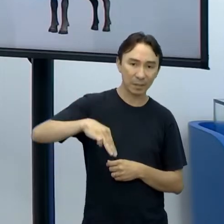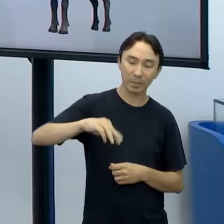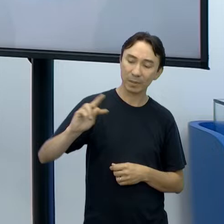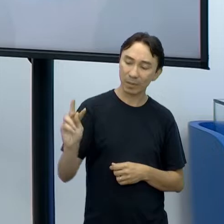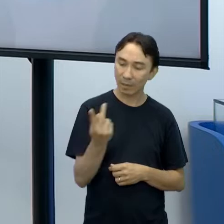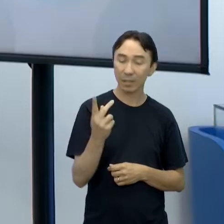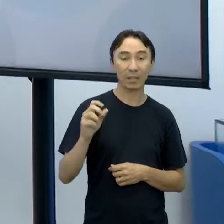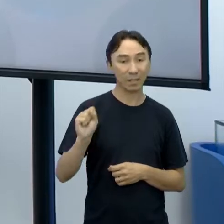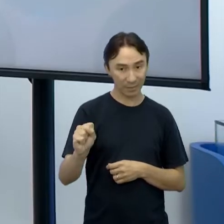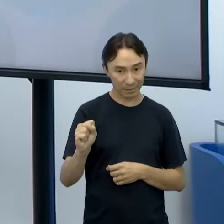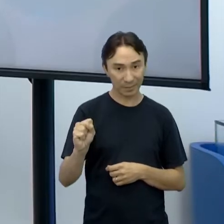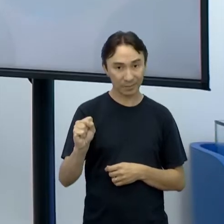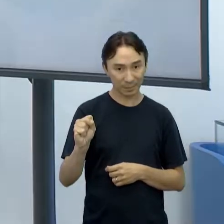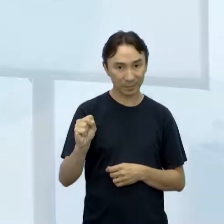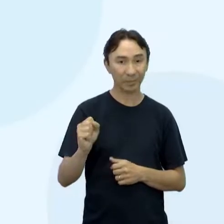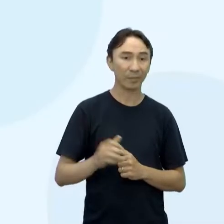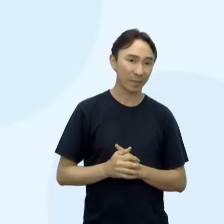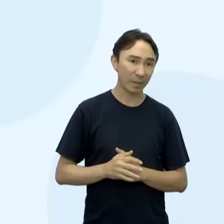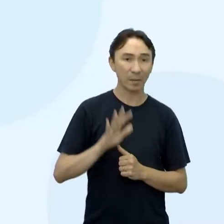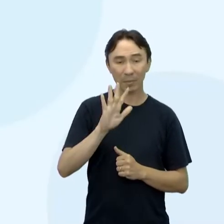começar falando dos movimentos